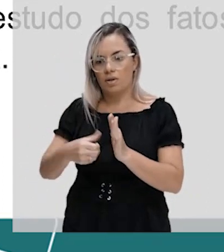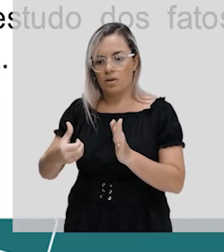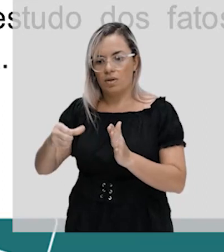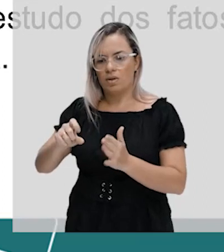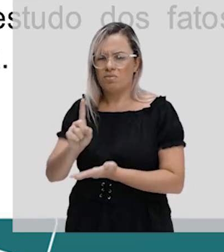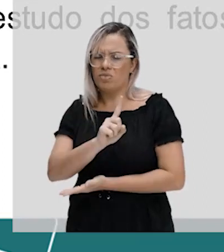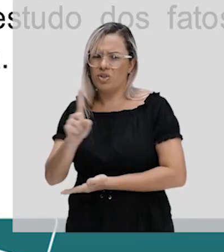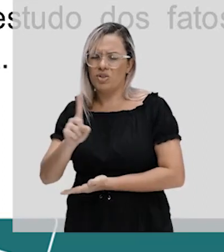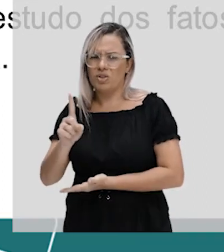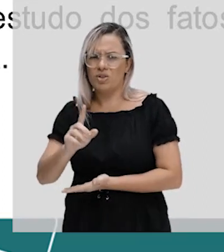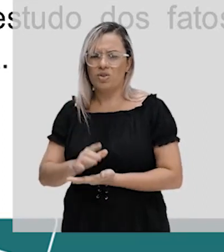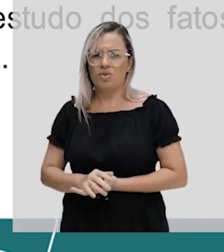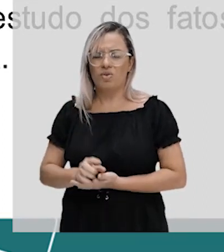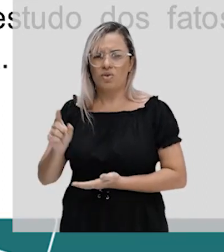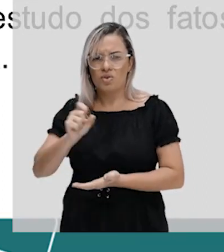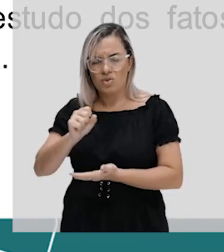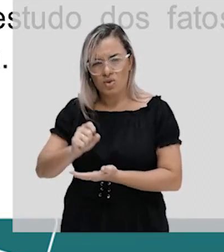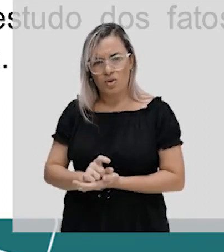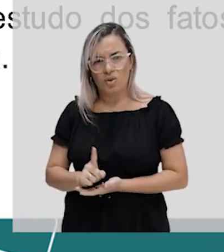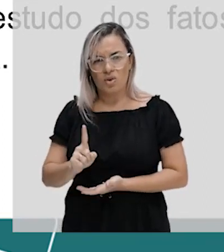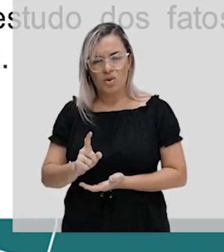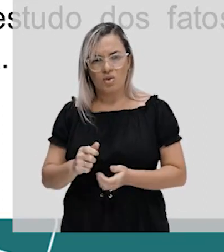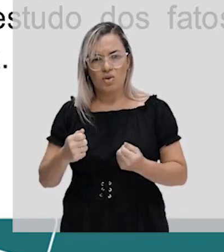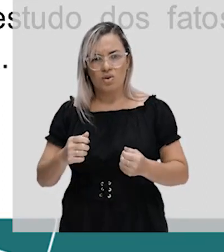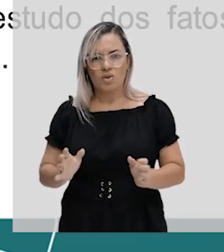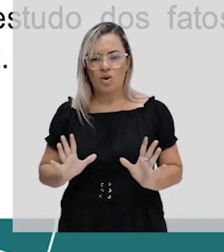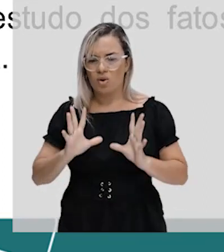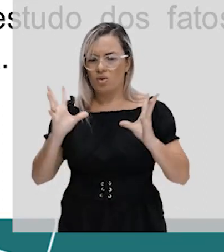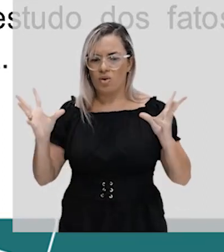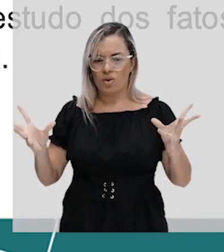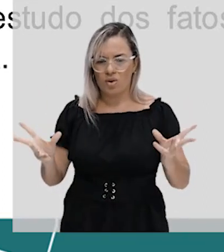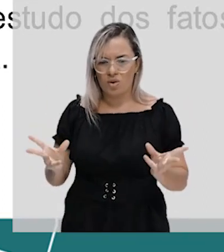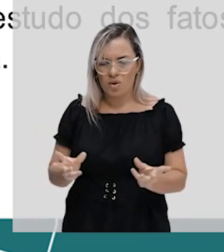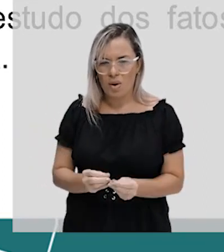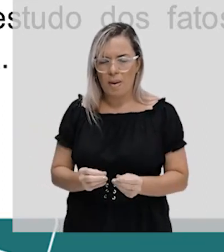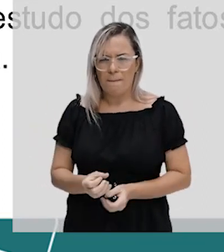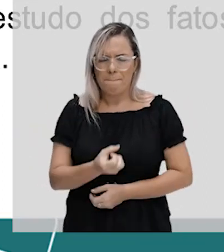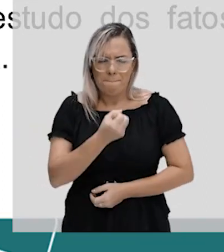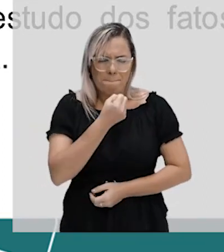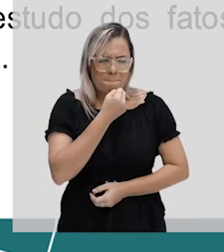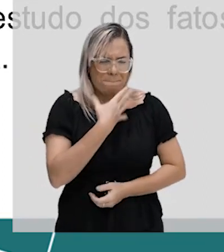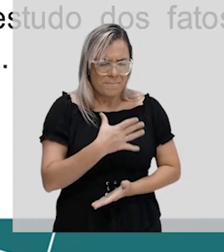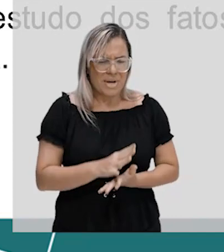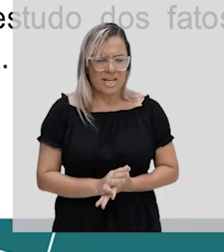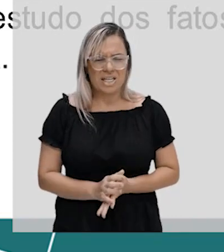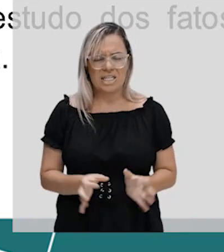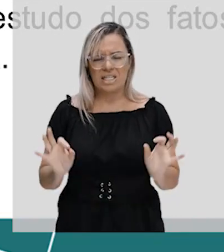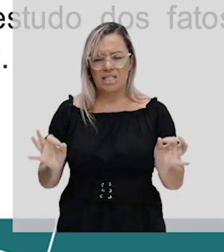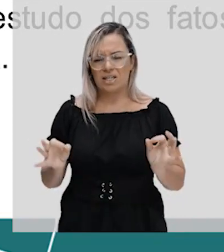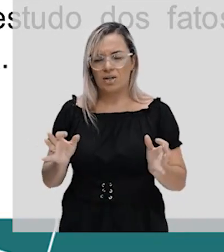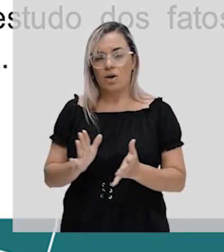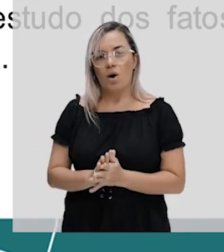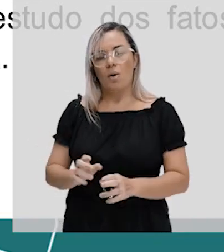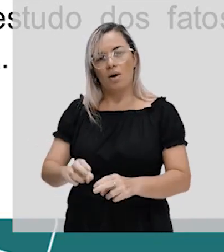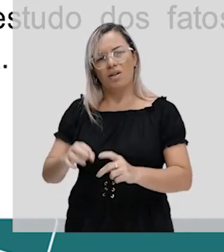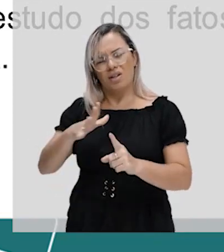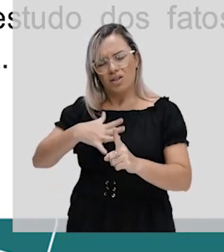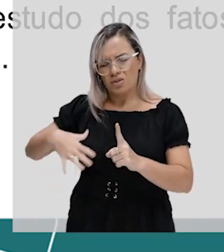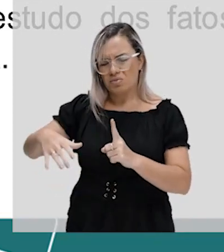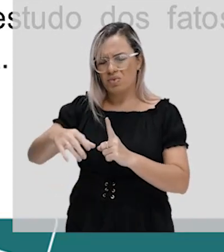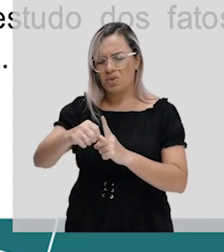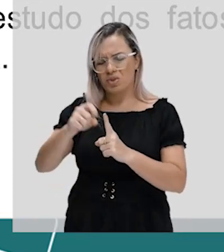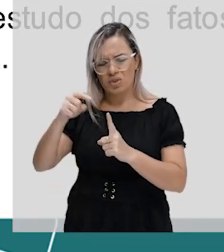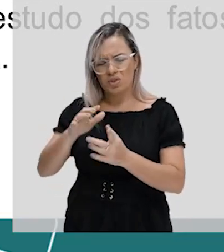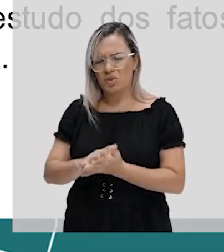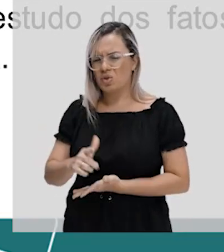para fundar a sociologia como uma ciência bem definida. A sociologia ainda estava ali meio vaga, não se tinha muita ideia do que era